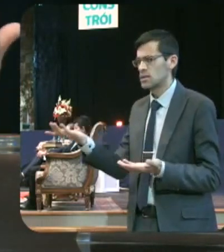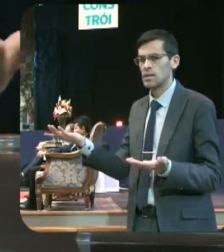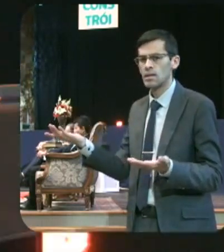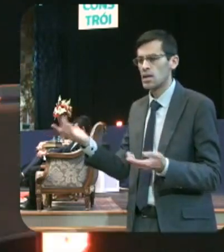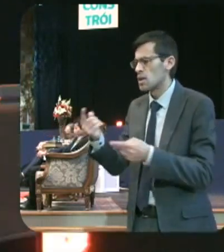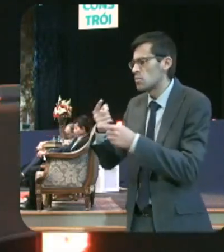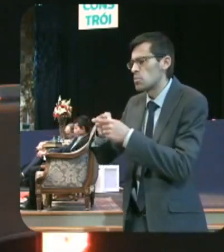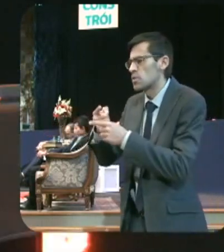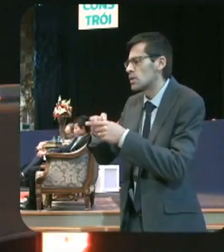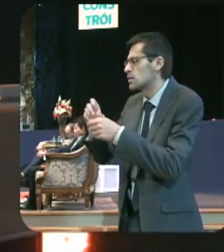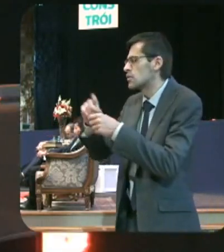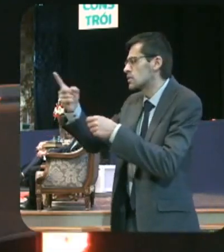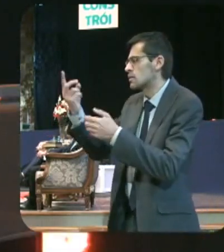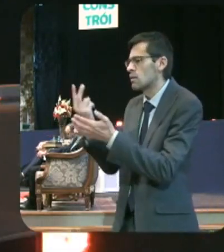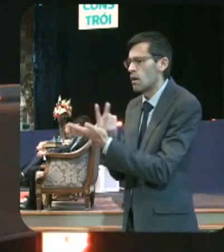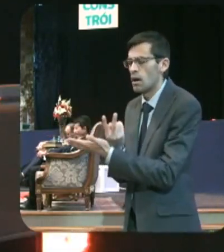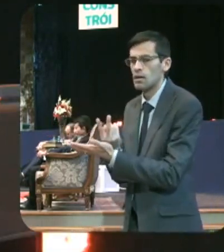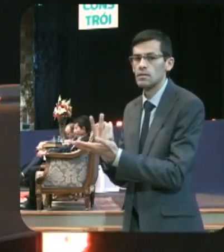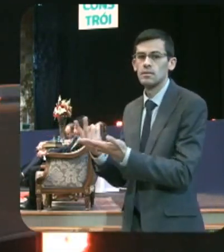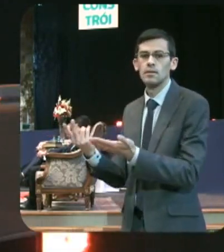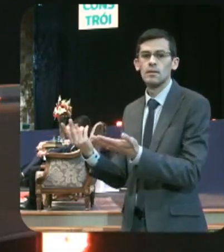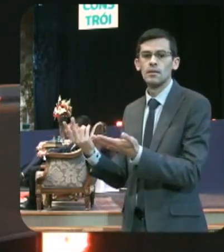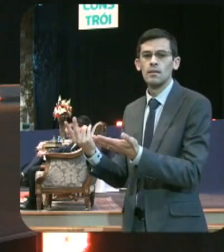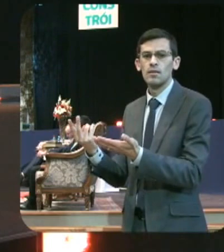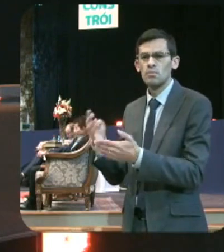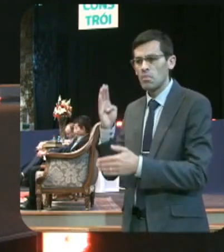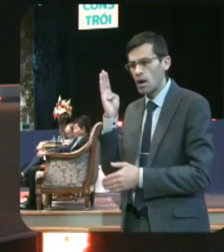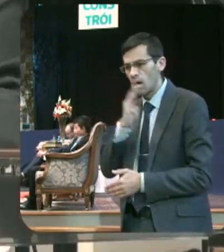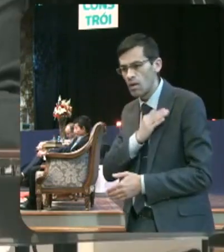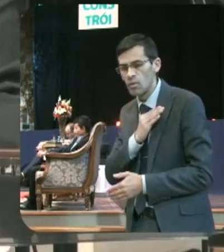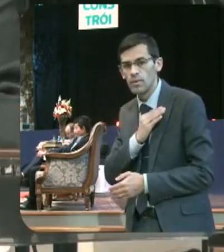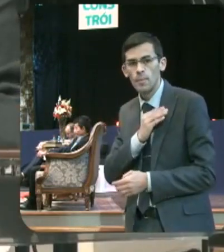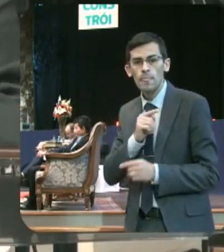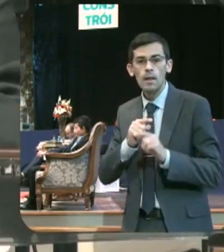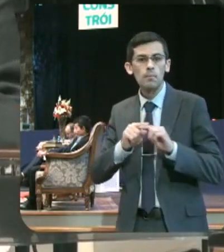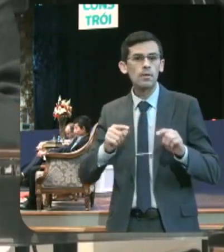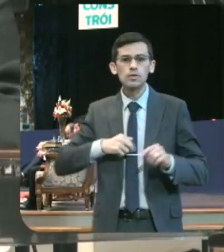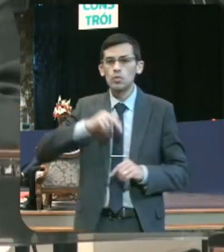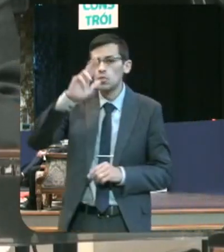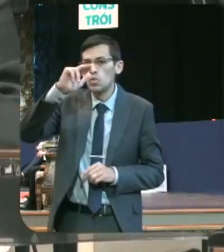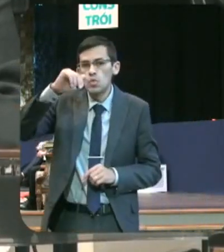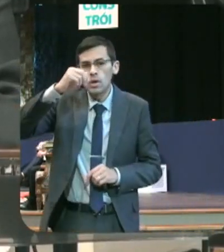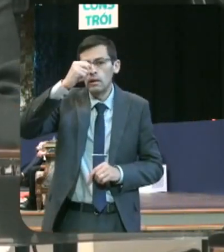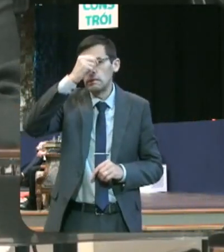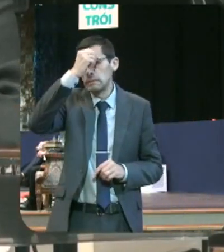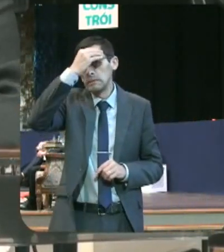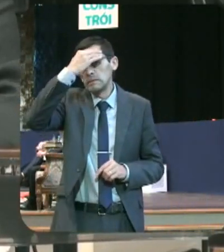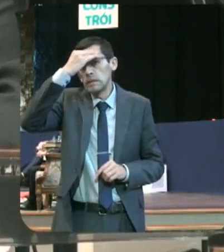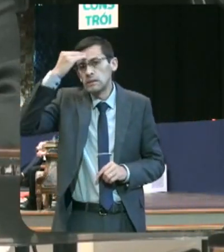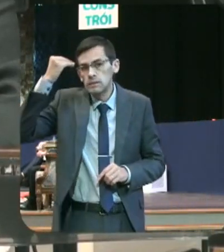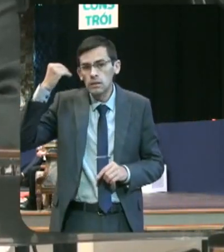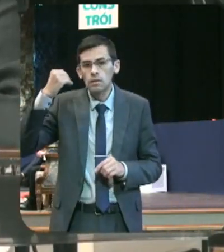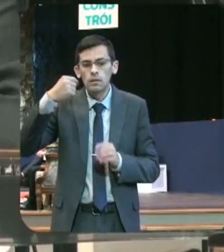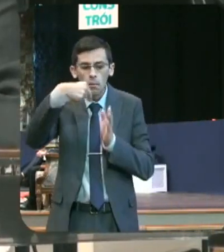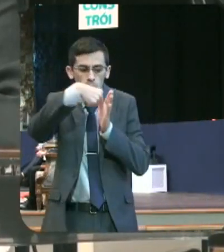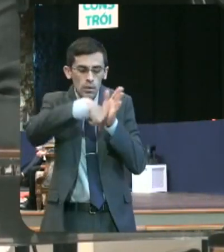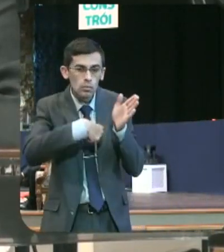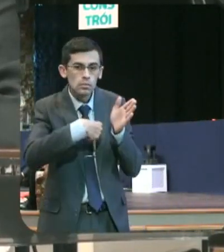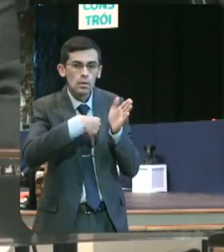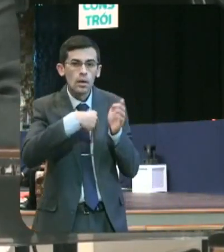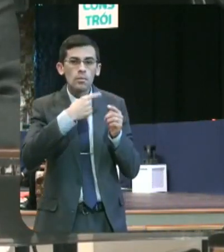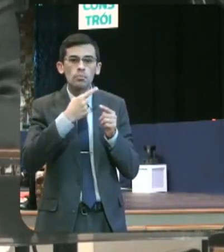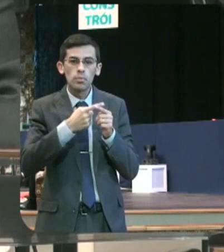rapaz, por que você fez isso? E sabe, eu nunca mais me esqueci dessa pergunta, porque isso tem a ver com as